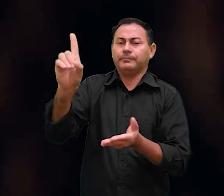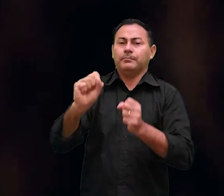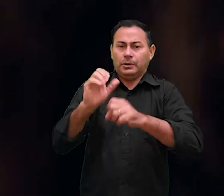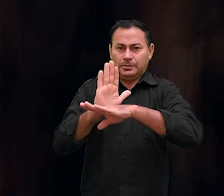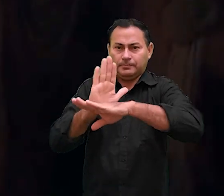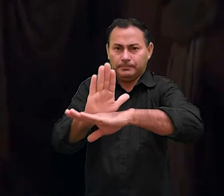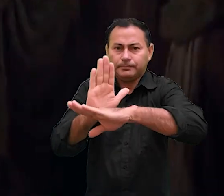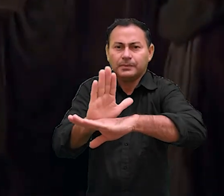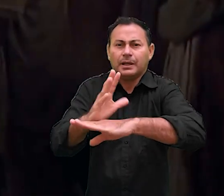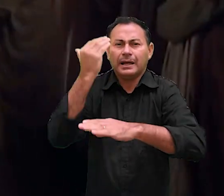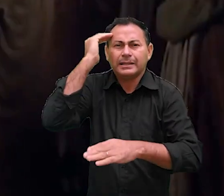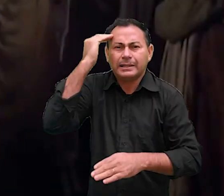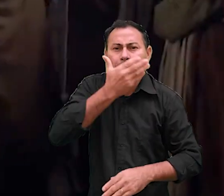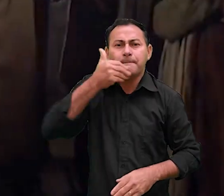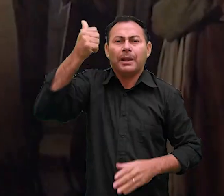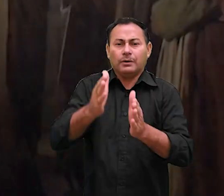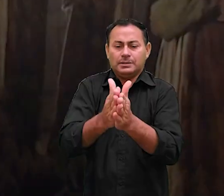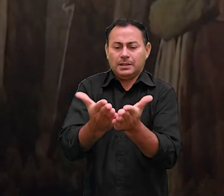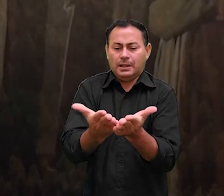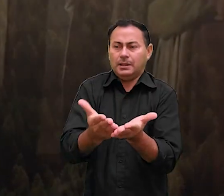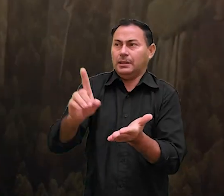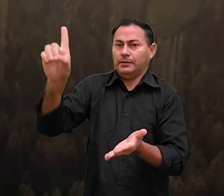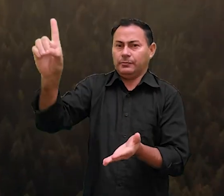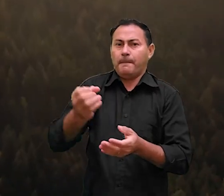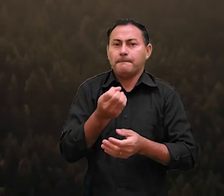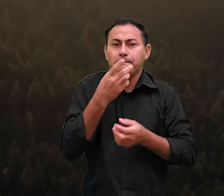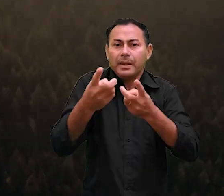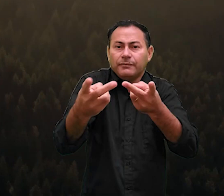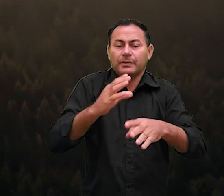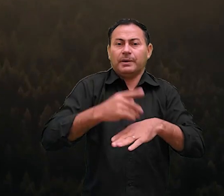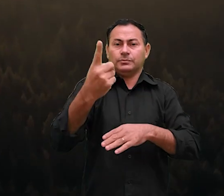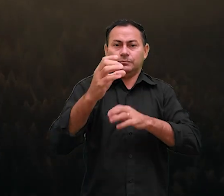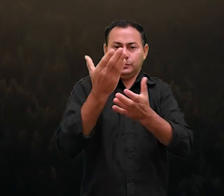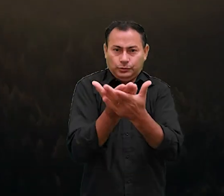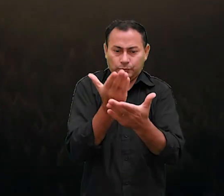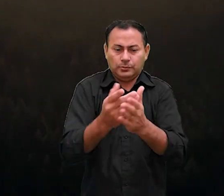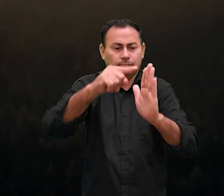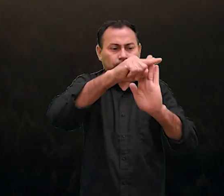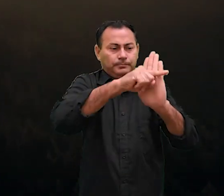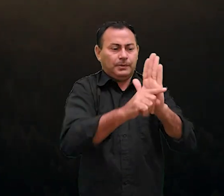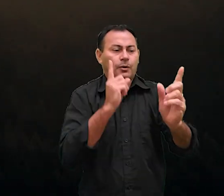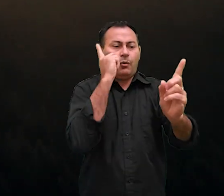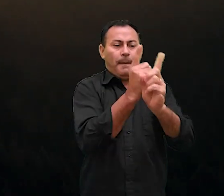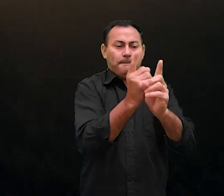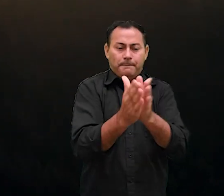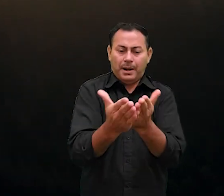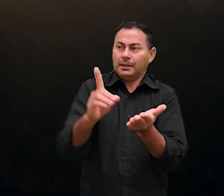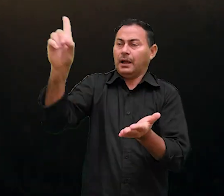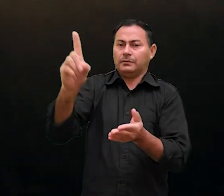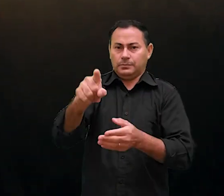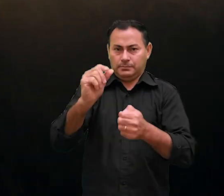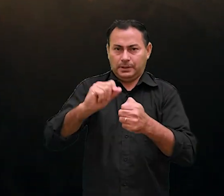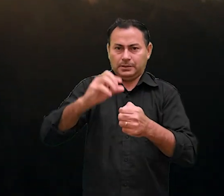possam ajudá-lo a compreender melhor este livro. Seja bem-vindo a mais uma lição do programa Encontro com a Palavra, onde